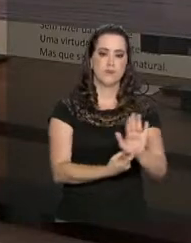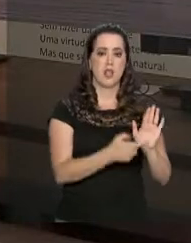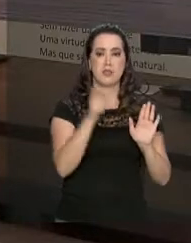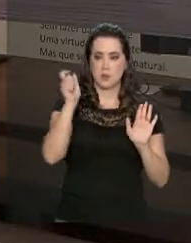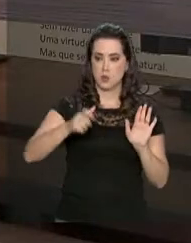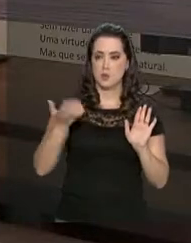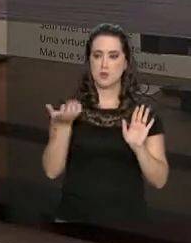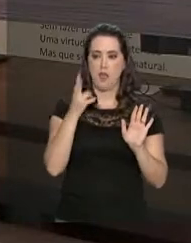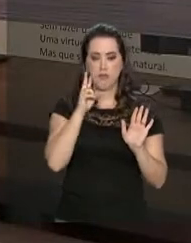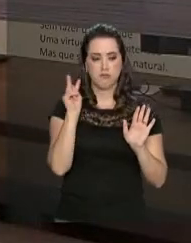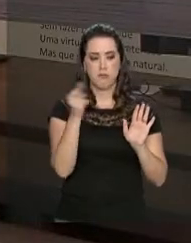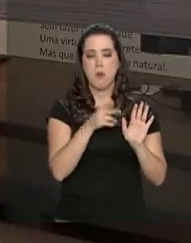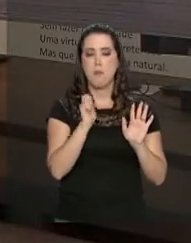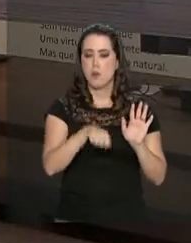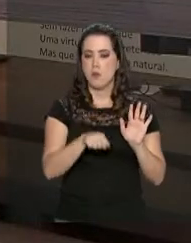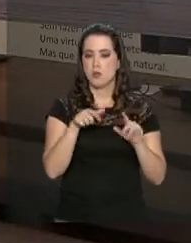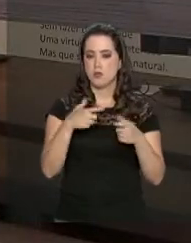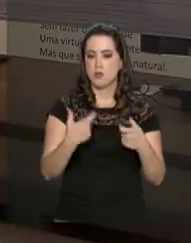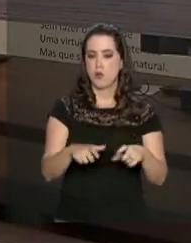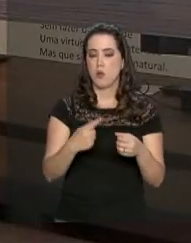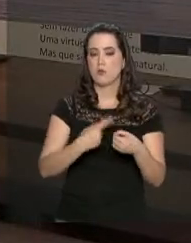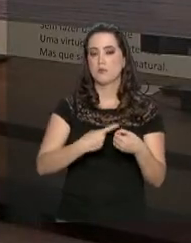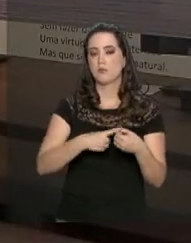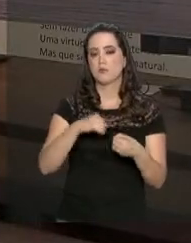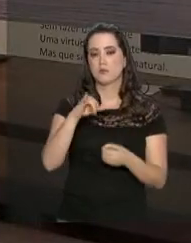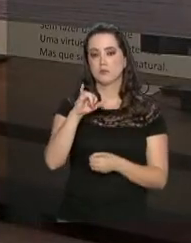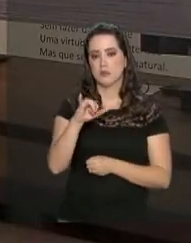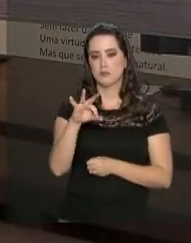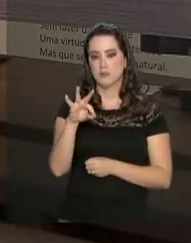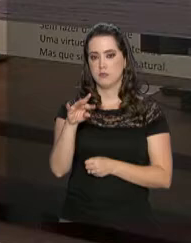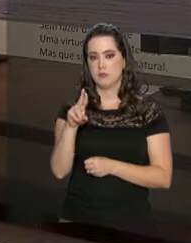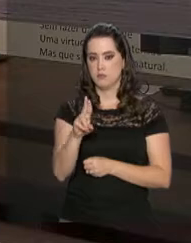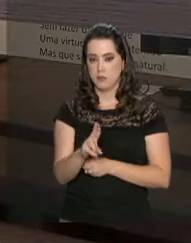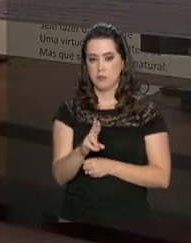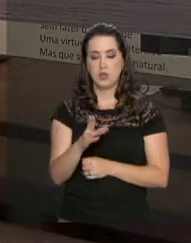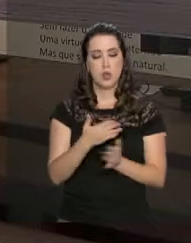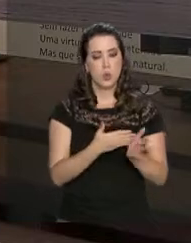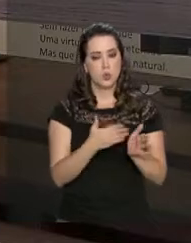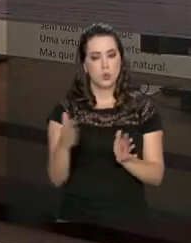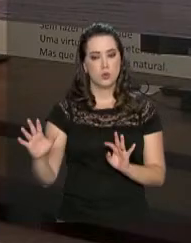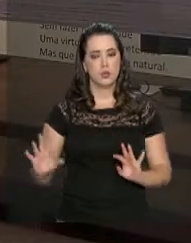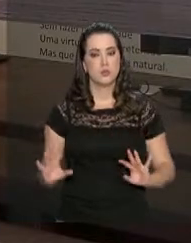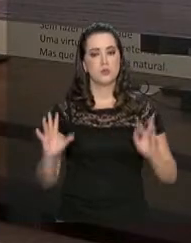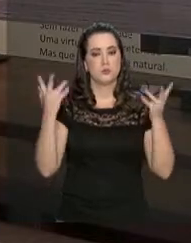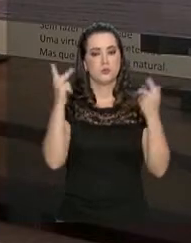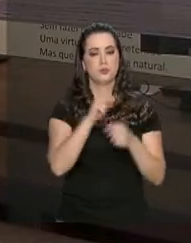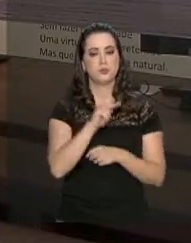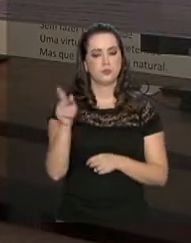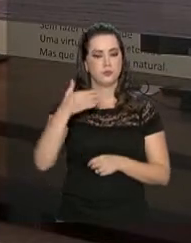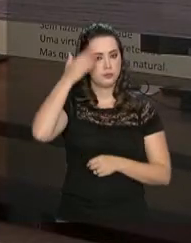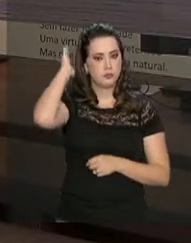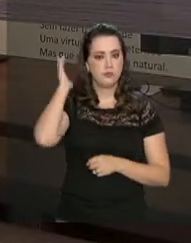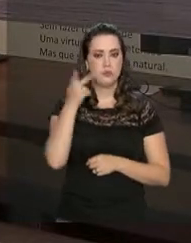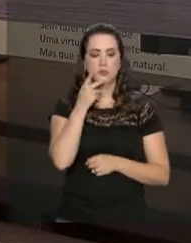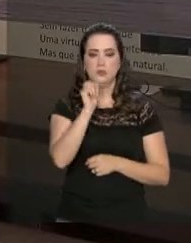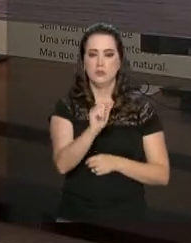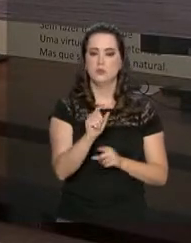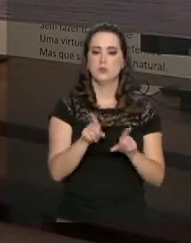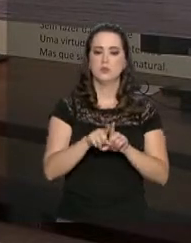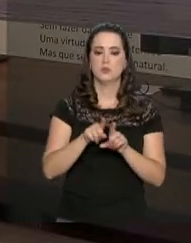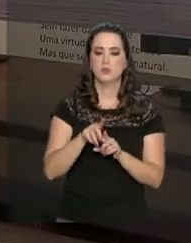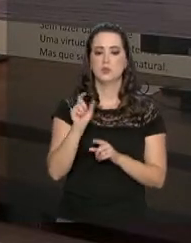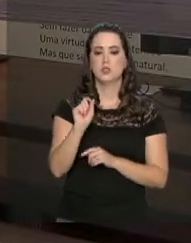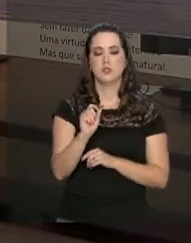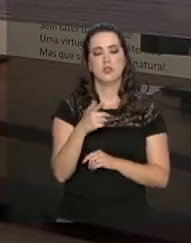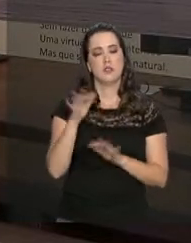disposição do público que quiser conhecer todo esse acervo. Durante a solenidade, o presidente da República falou a